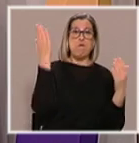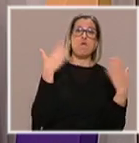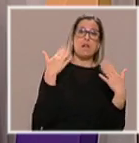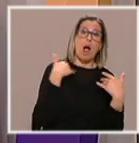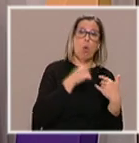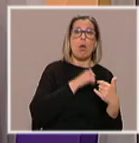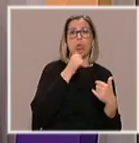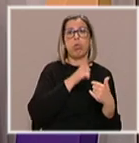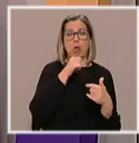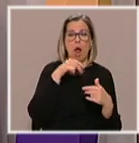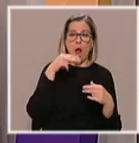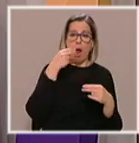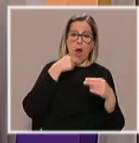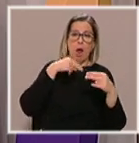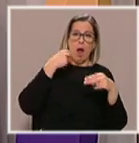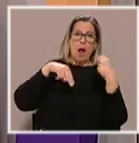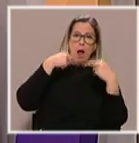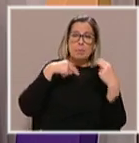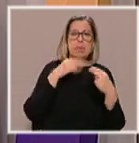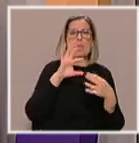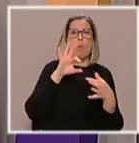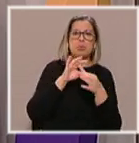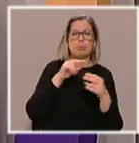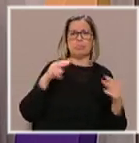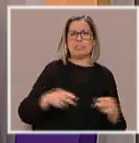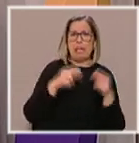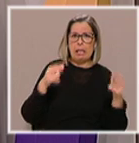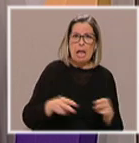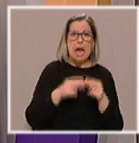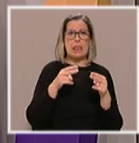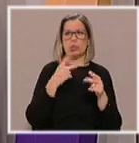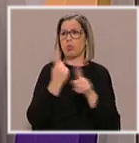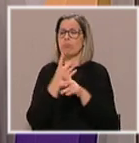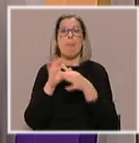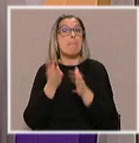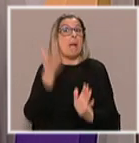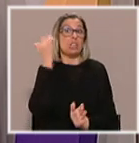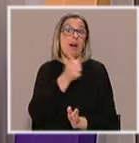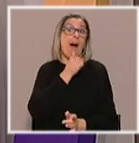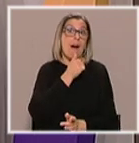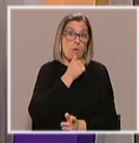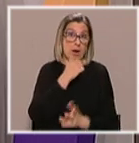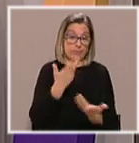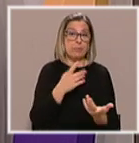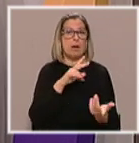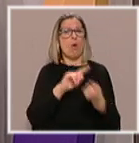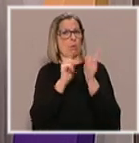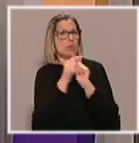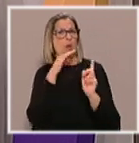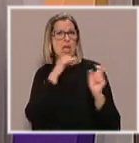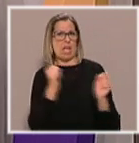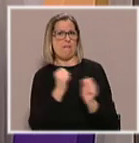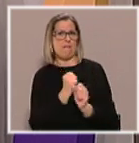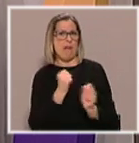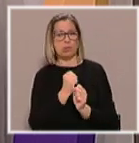uma alimentação mais rica em saladas, mais rica em água, enquanto que no inverno temos tendência a optar por uma alimentação